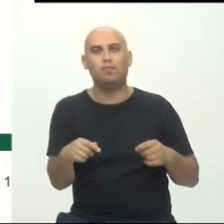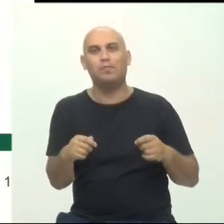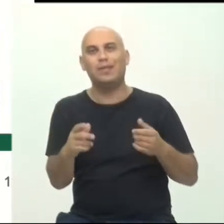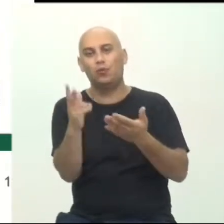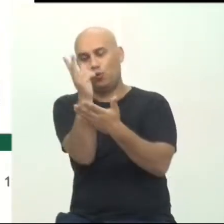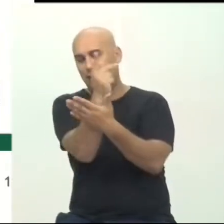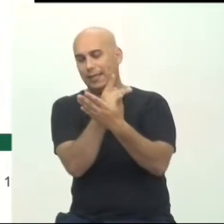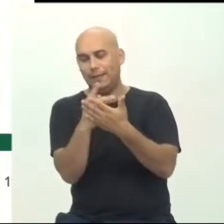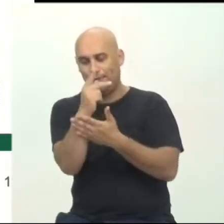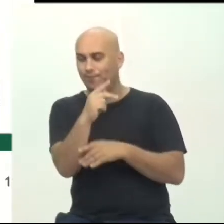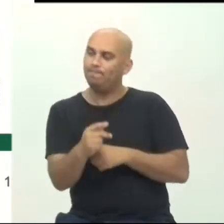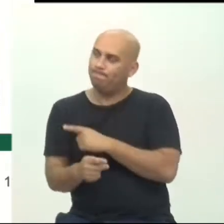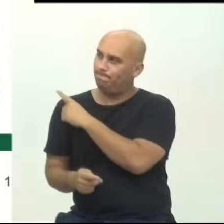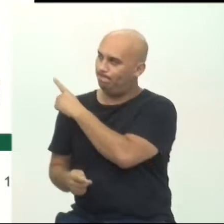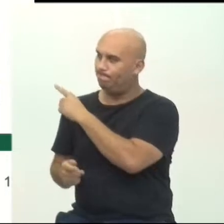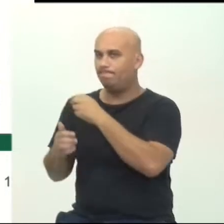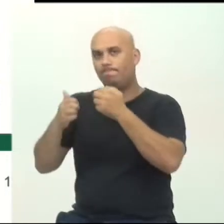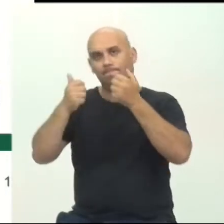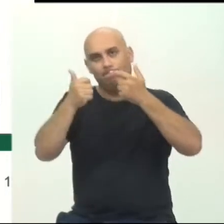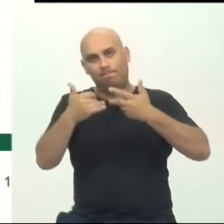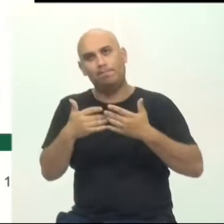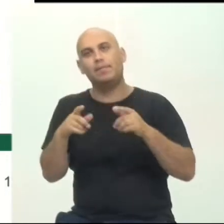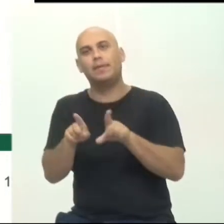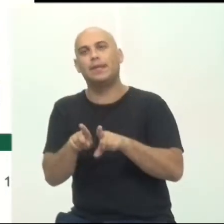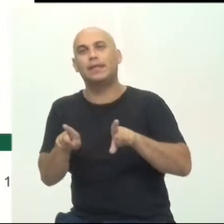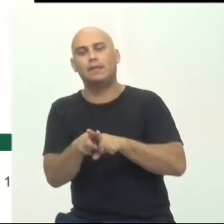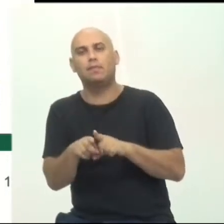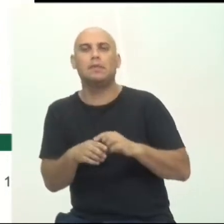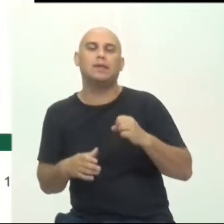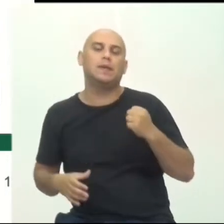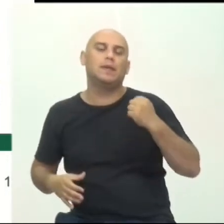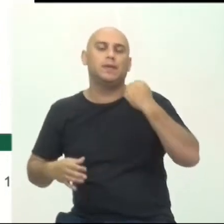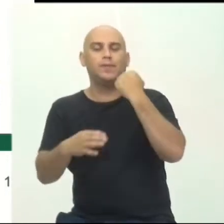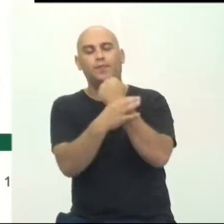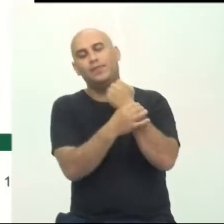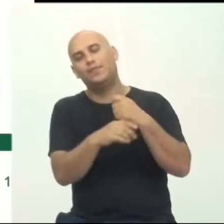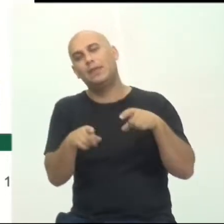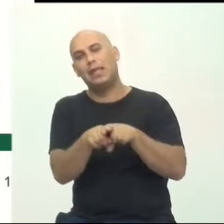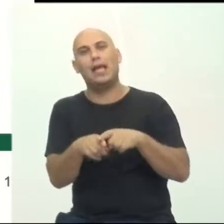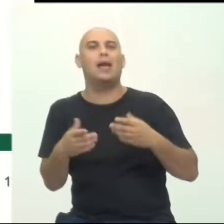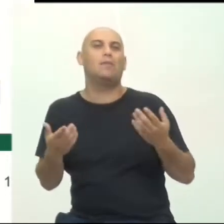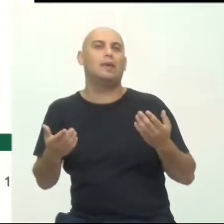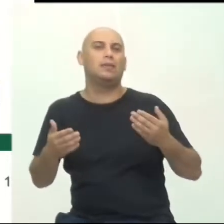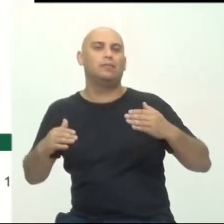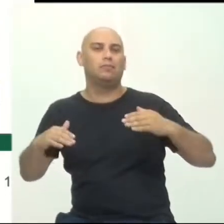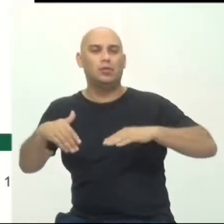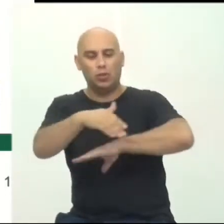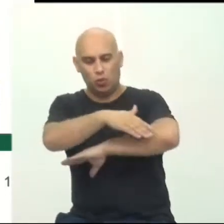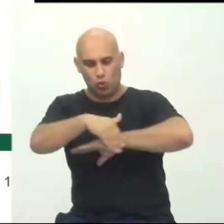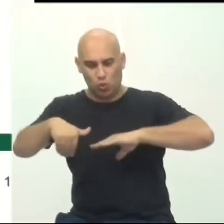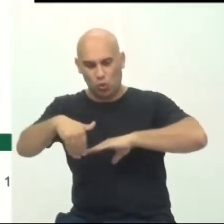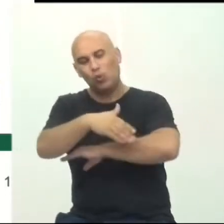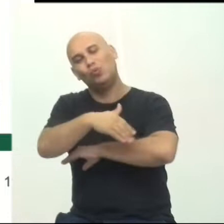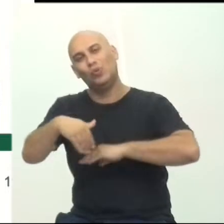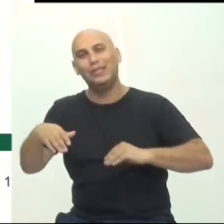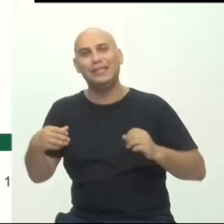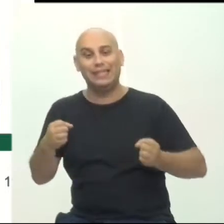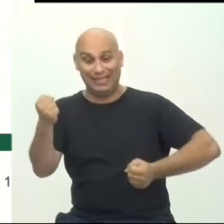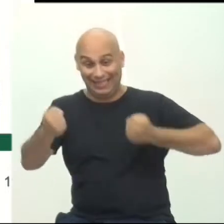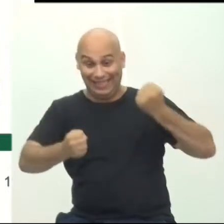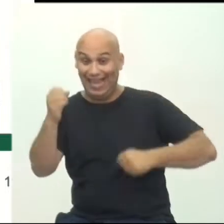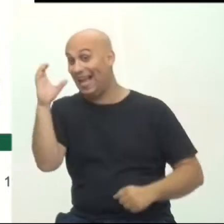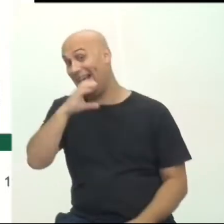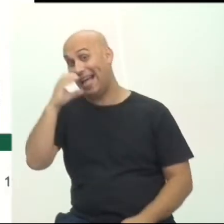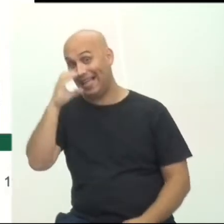desenho oferecendo mais segurança. É uma rua que tem um trânsito um pouco mais corrido, então o